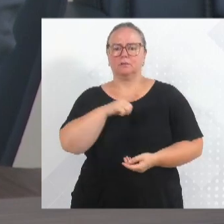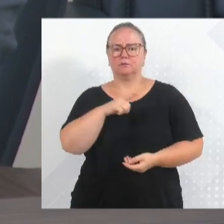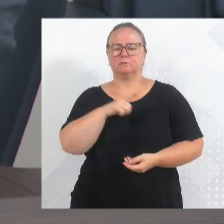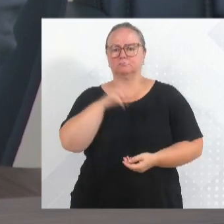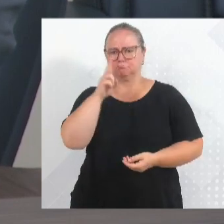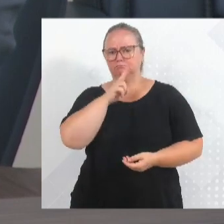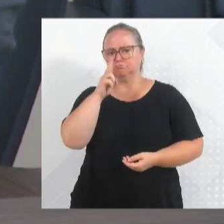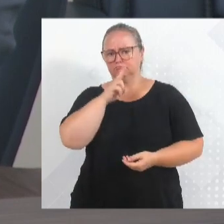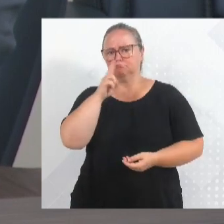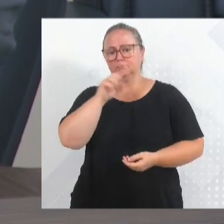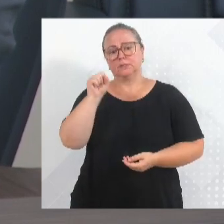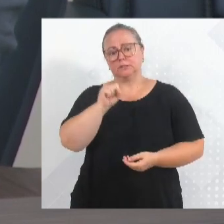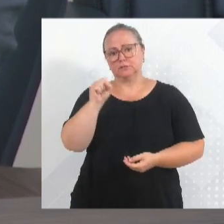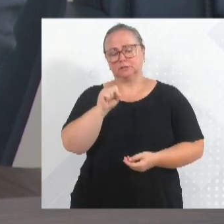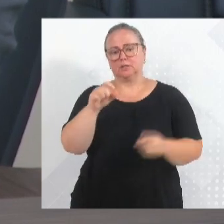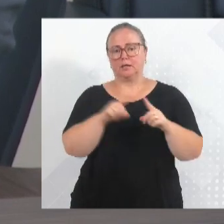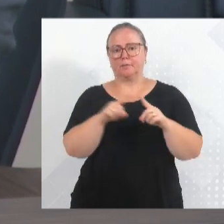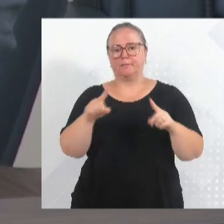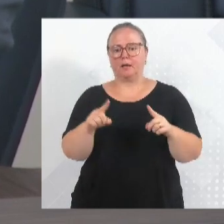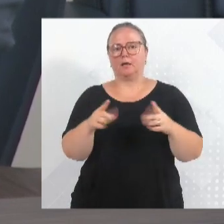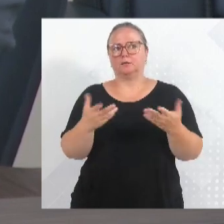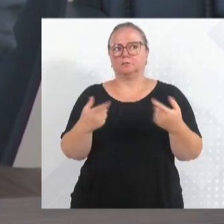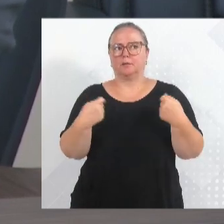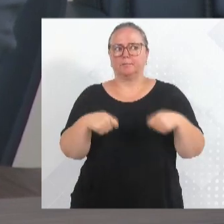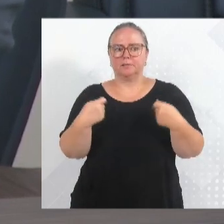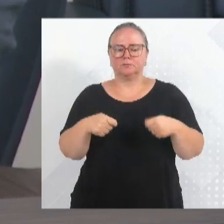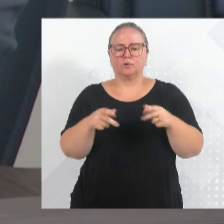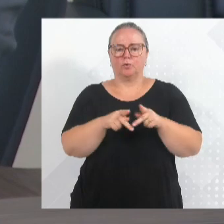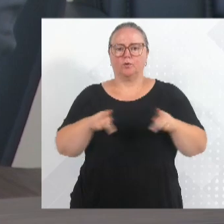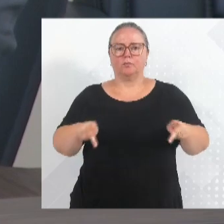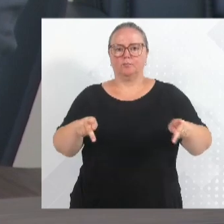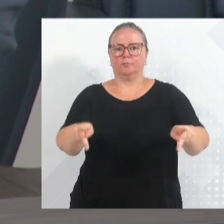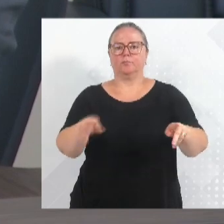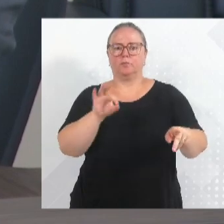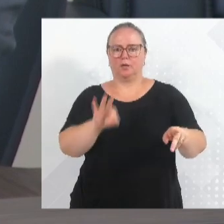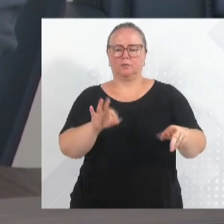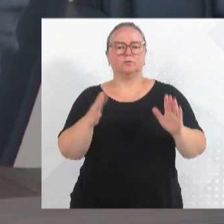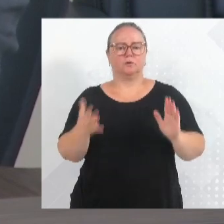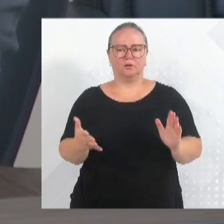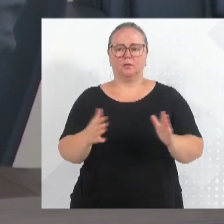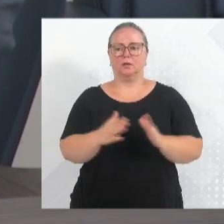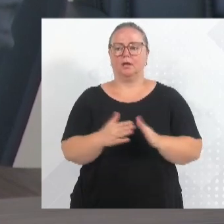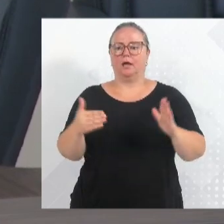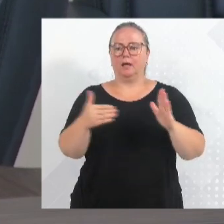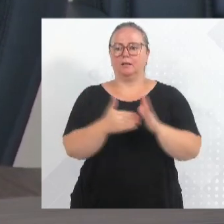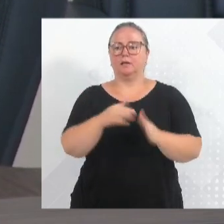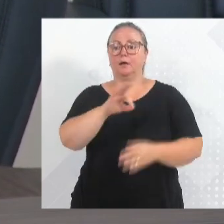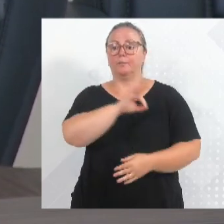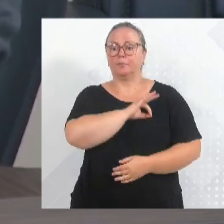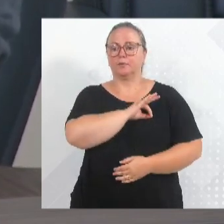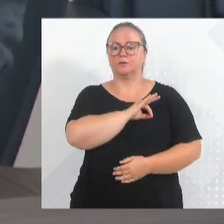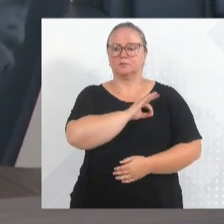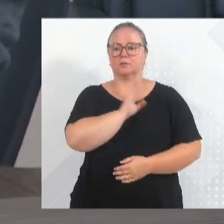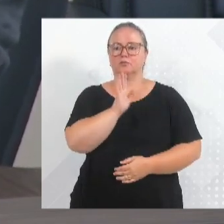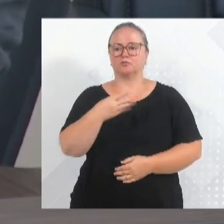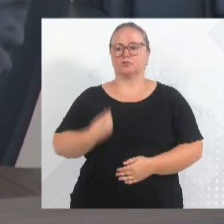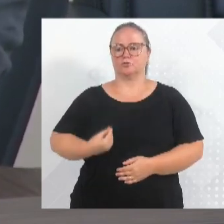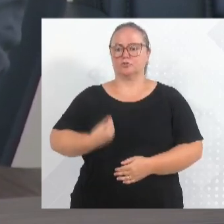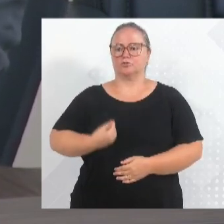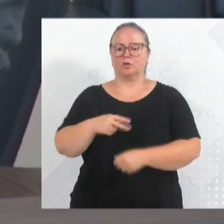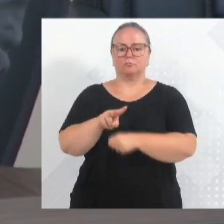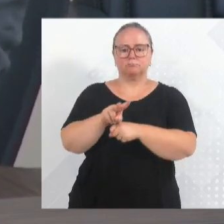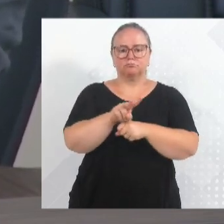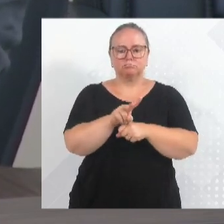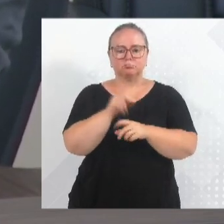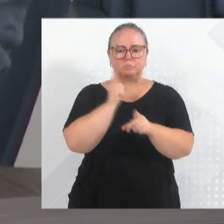mas emergencial foi submetida à apreciação da Procuradoria, do Controle Externo da Administração, até da polícia. Eles estiveram lá investigando e não